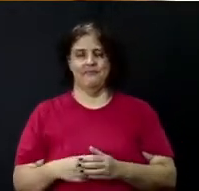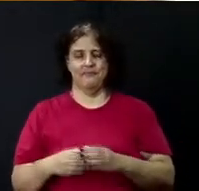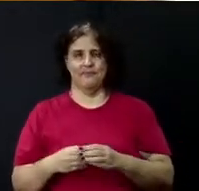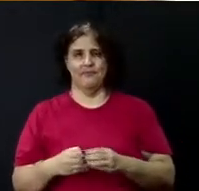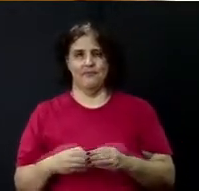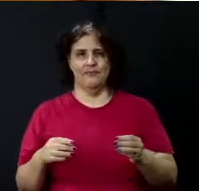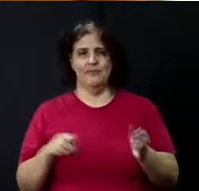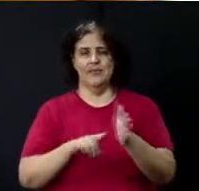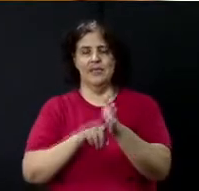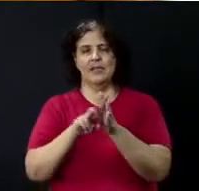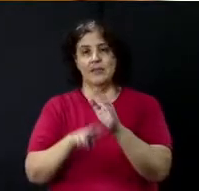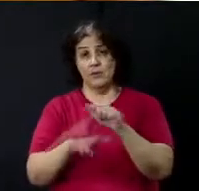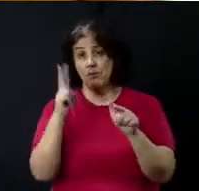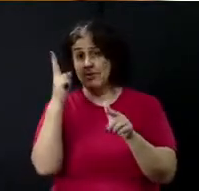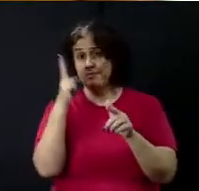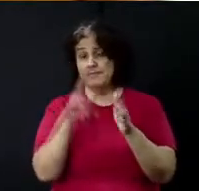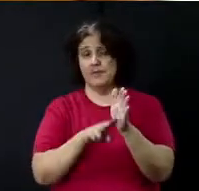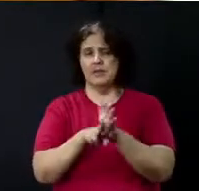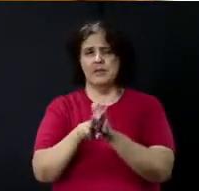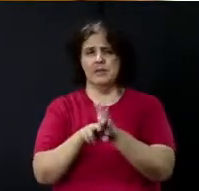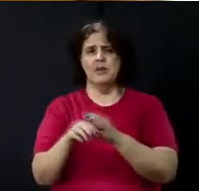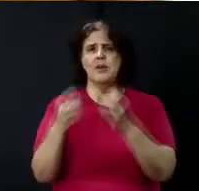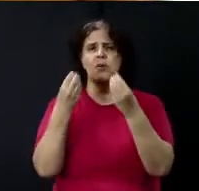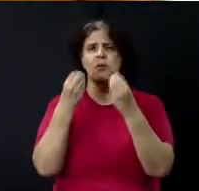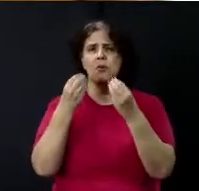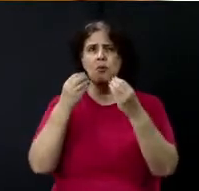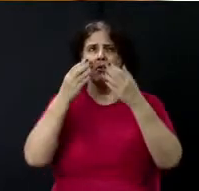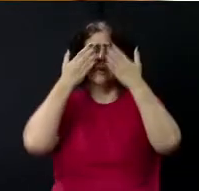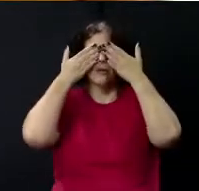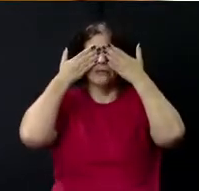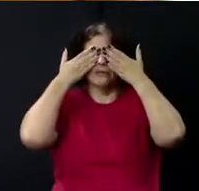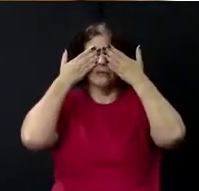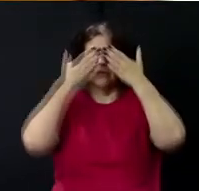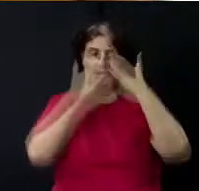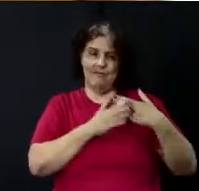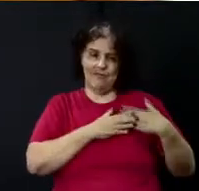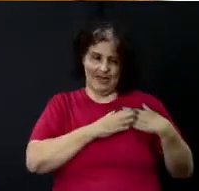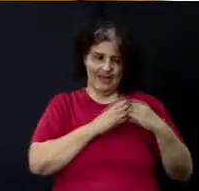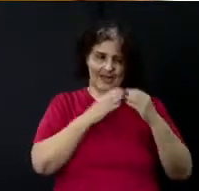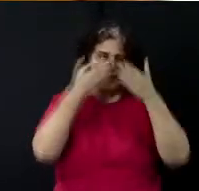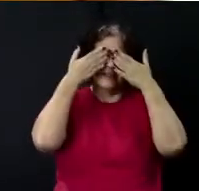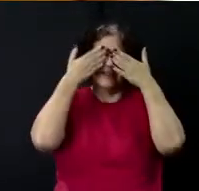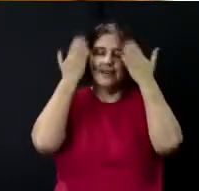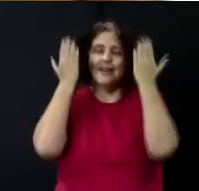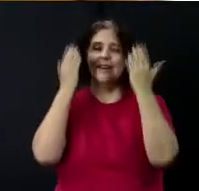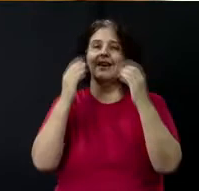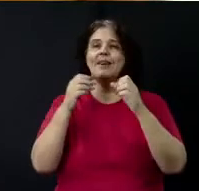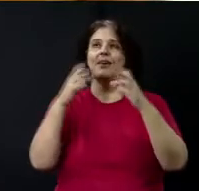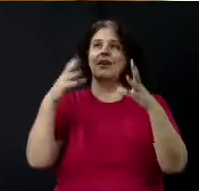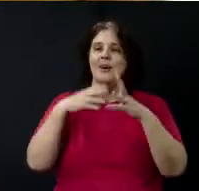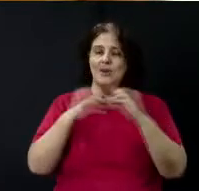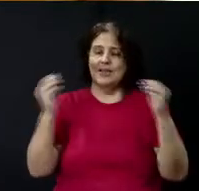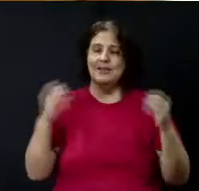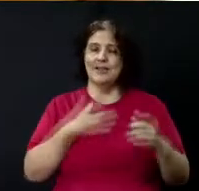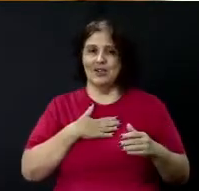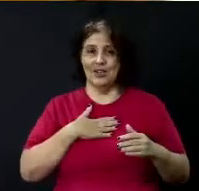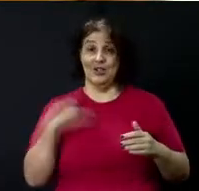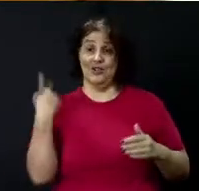a cura da cegueira foi executada em nós, aqueles que foram regenerados.